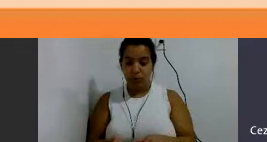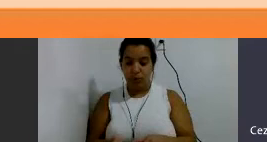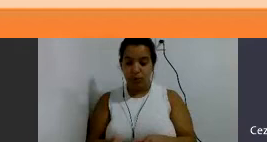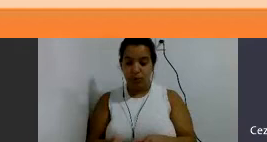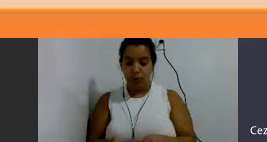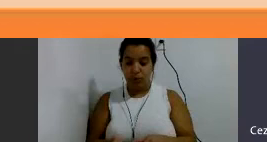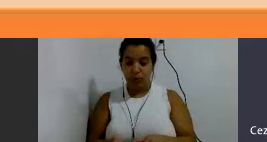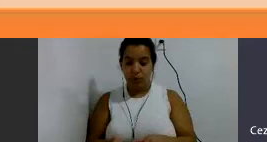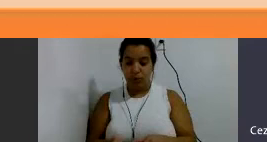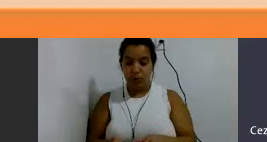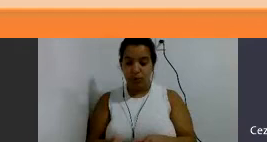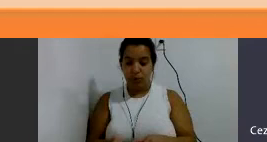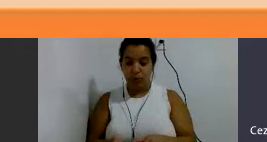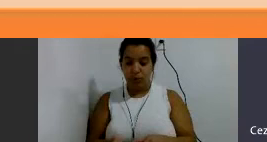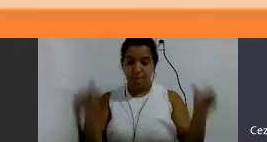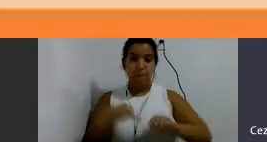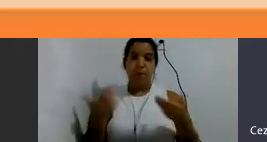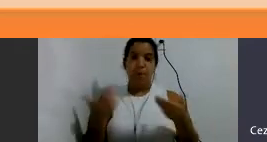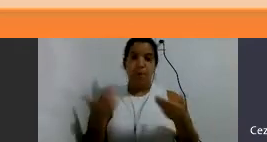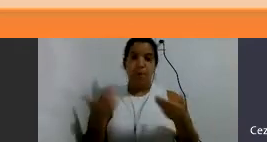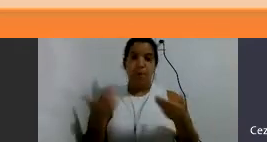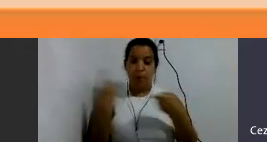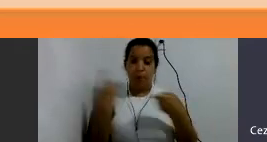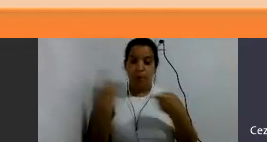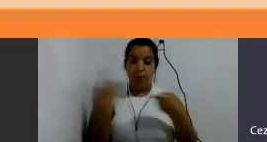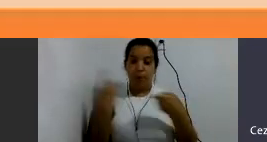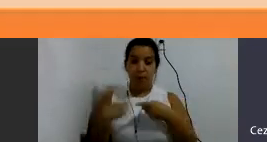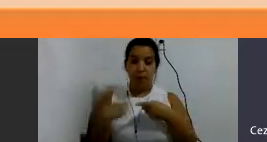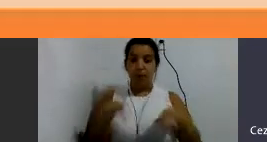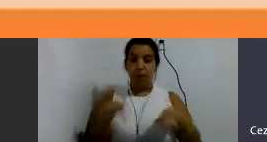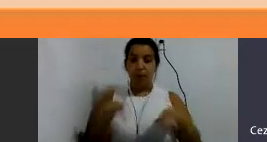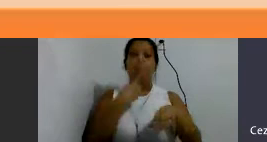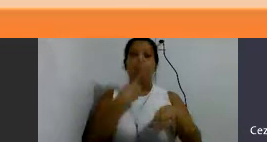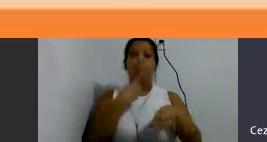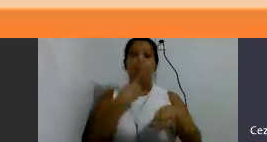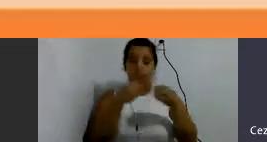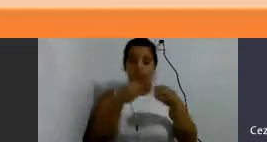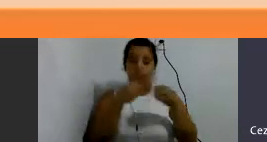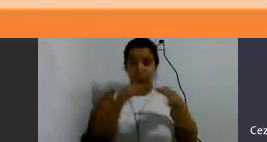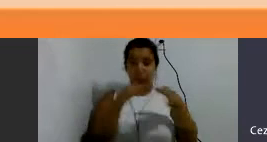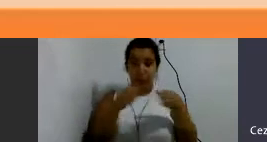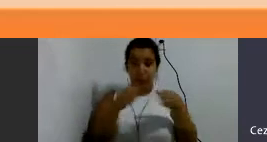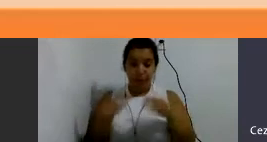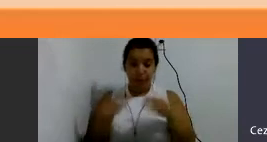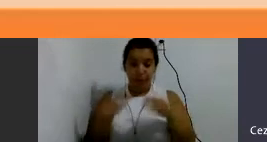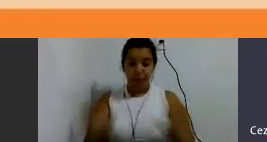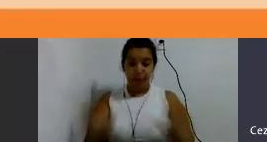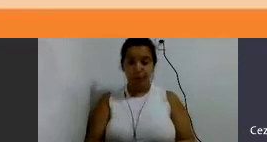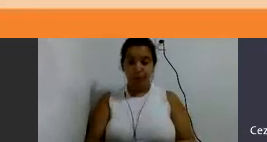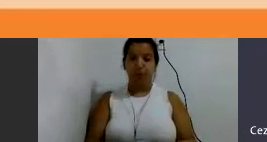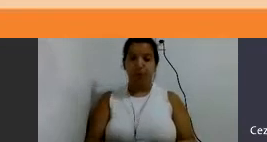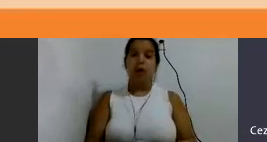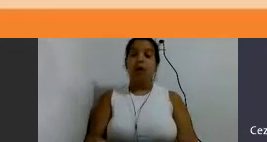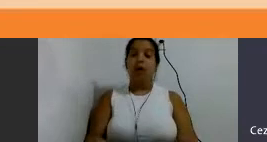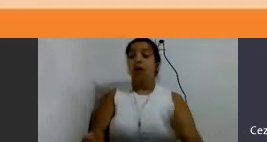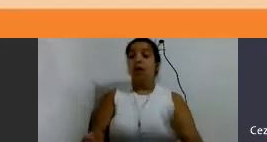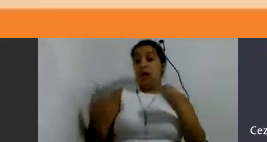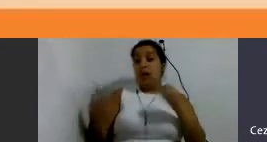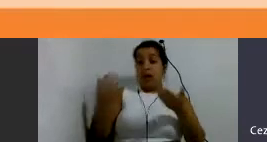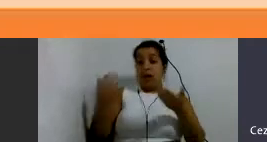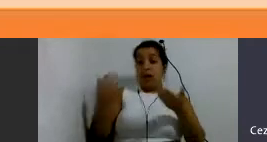Porque todas essas hemácias aqui vão se romper, gerando merozoítos para infectar mais